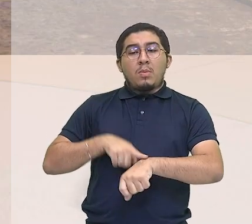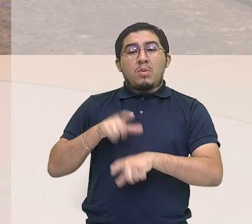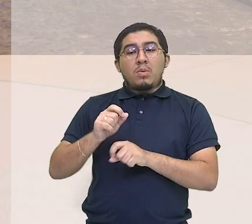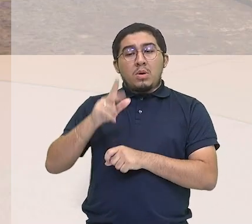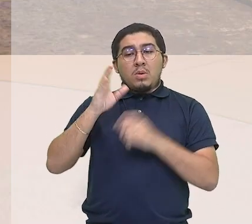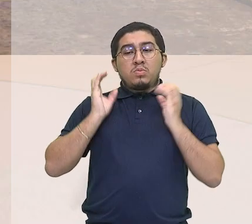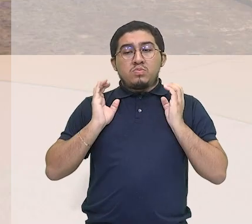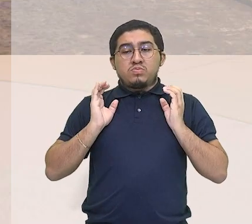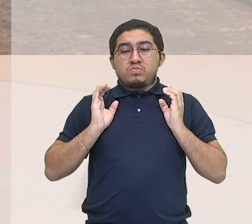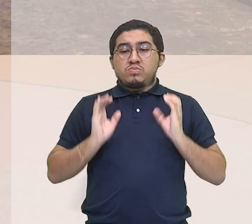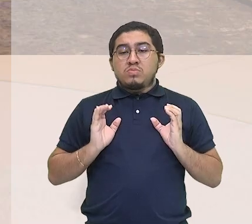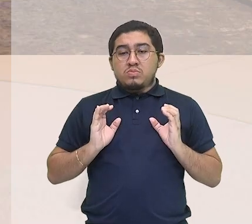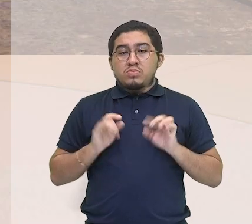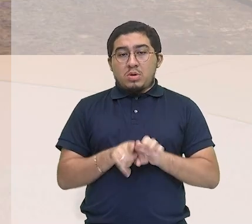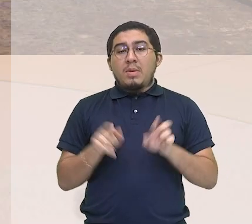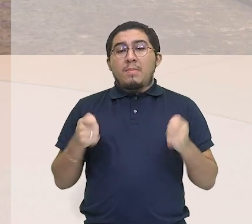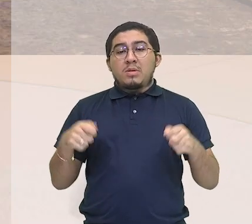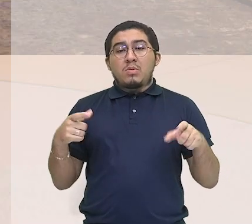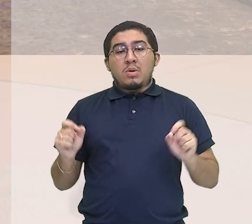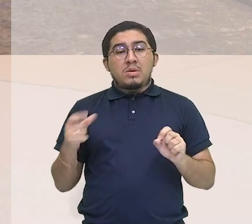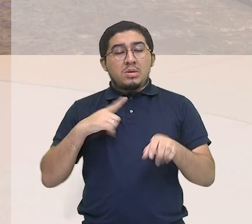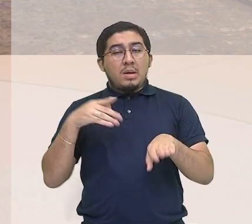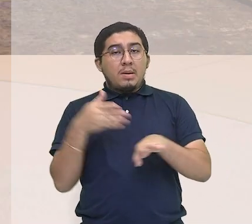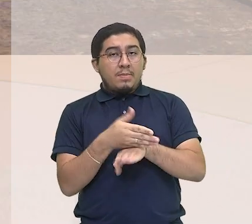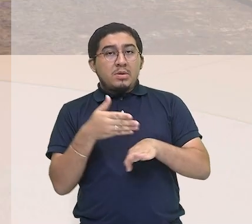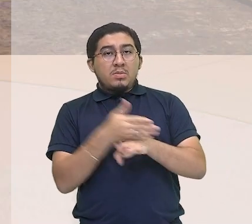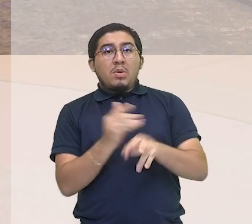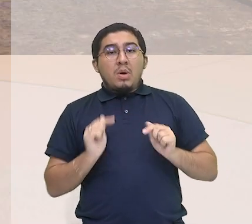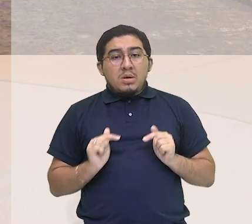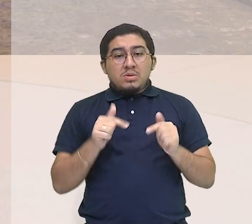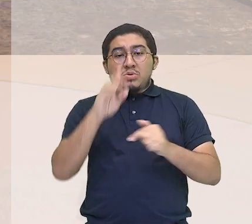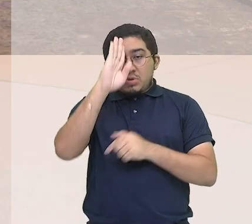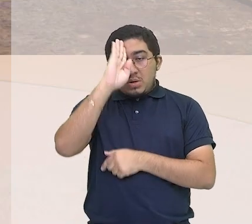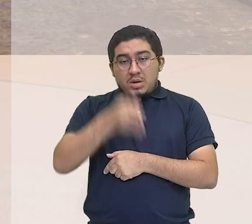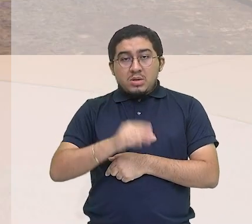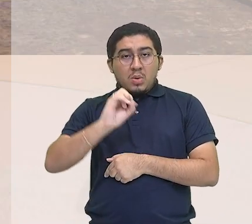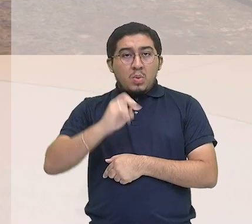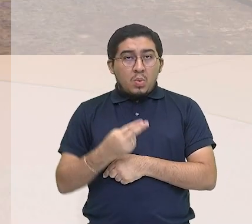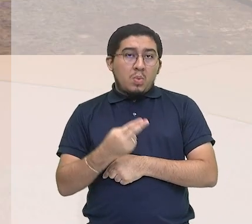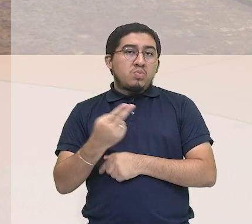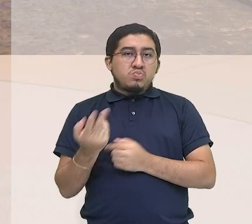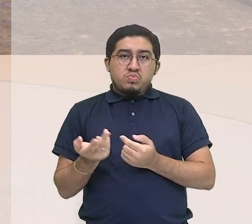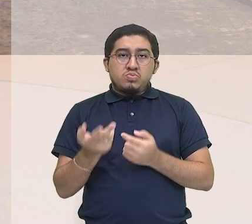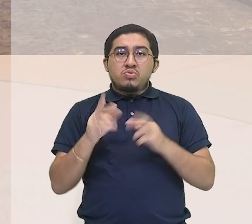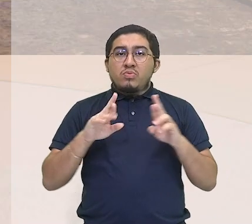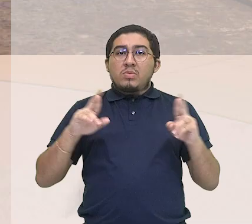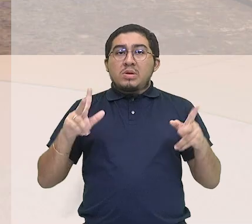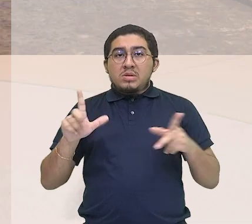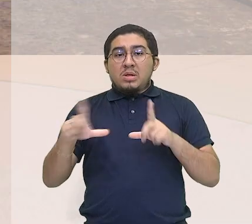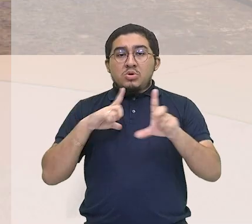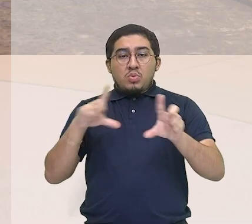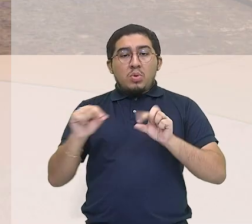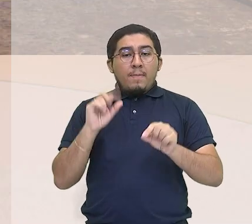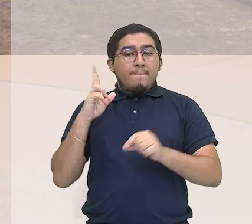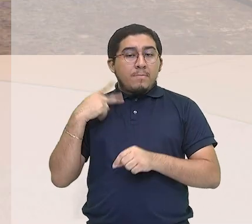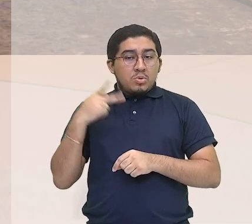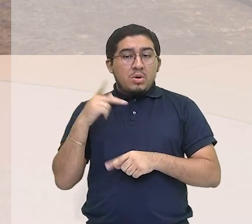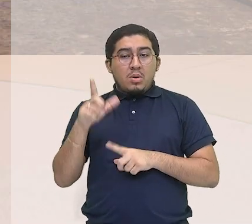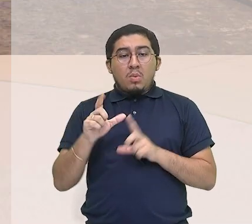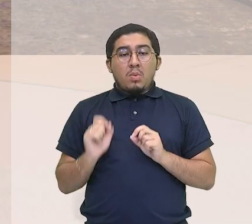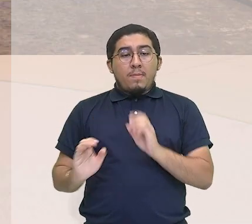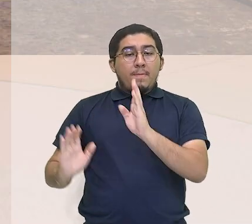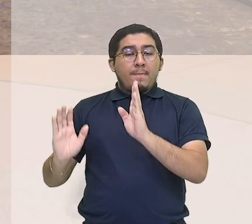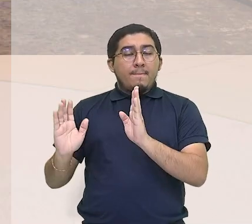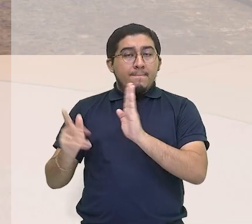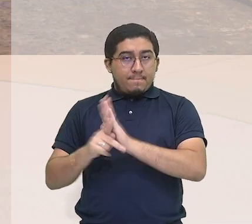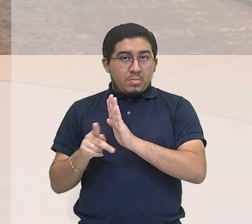os cidadãos exercem sua influência direta ou indireta sobre as escolhas políticas. É o estágio